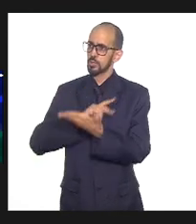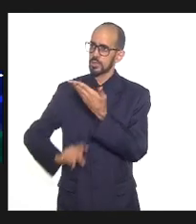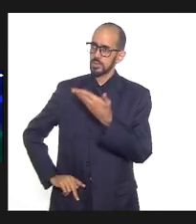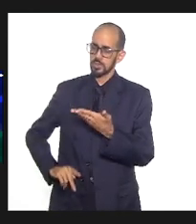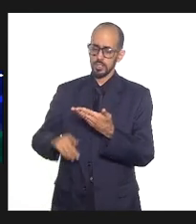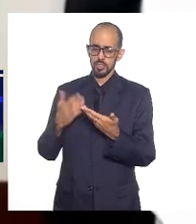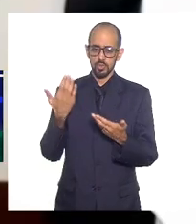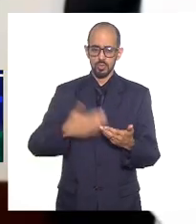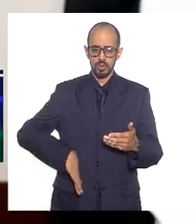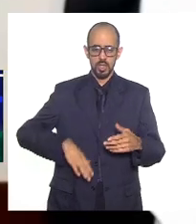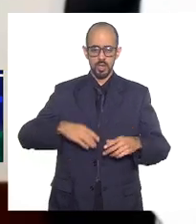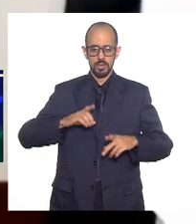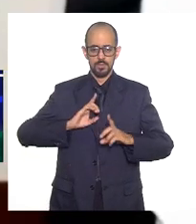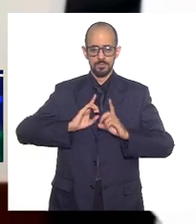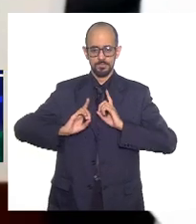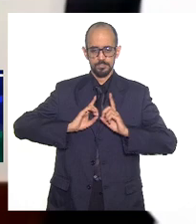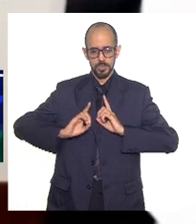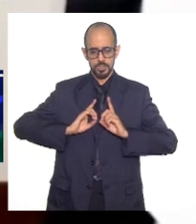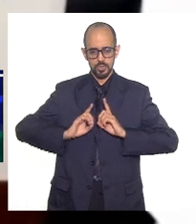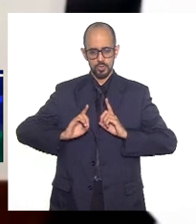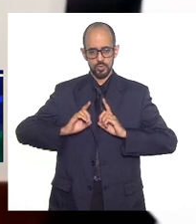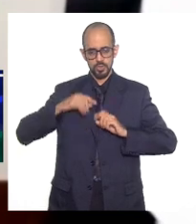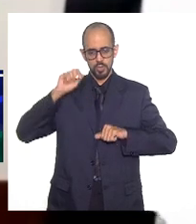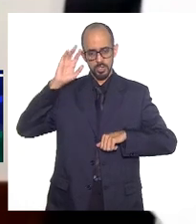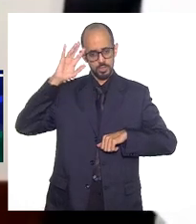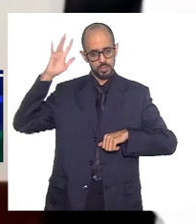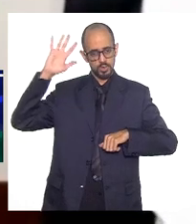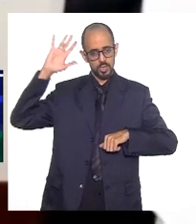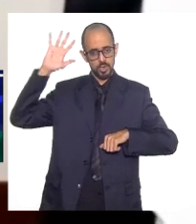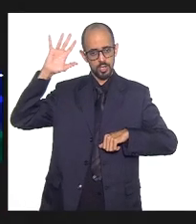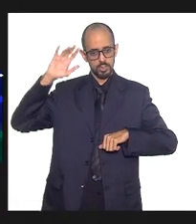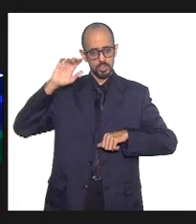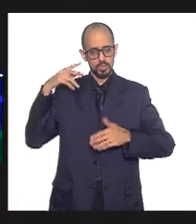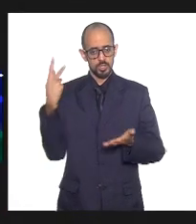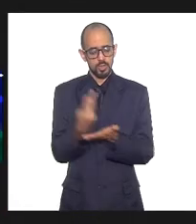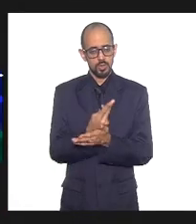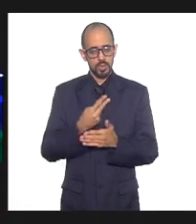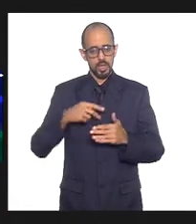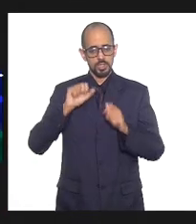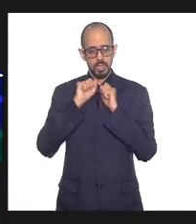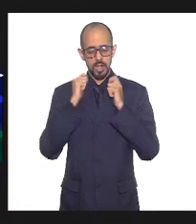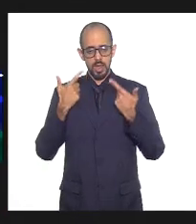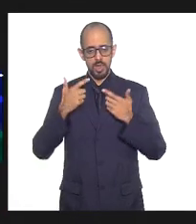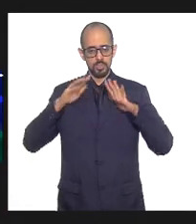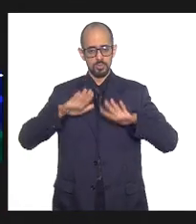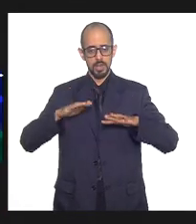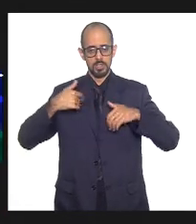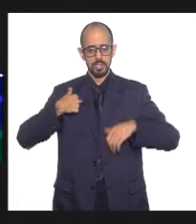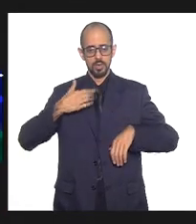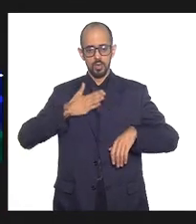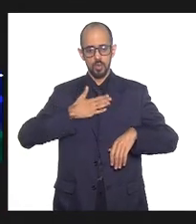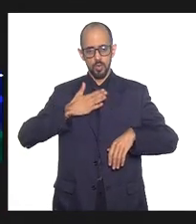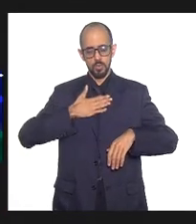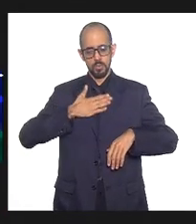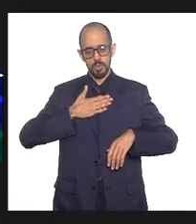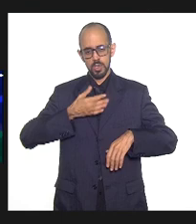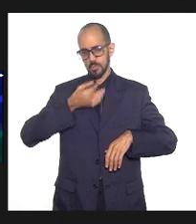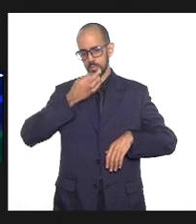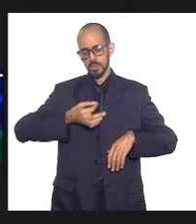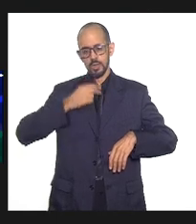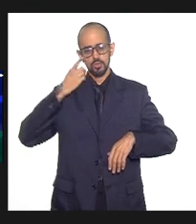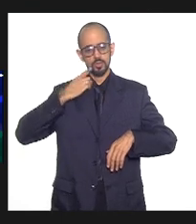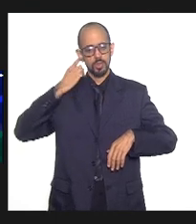acirrar mais as questões ideológicas que já estão acirradas nessa casa, mas, como parlamentar, eu tenho que me posicionar e não posso permitir,